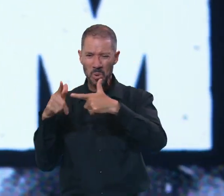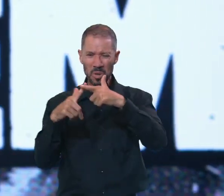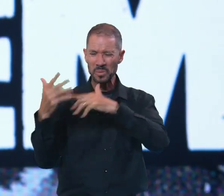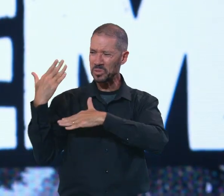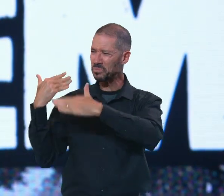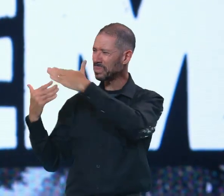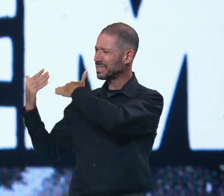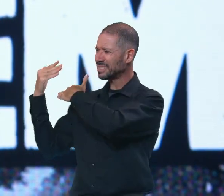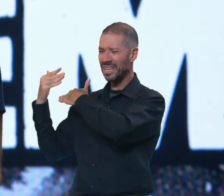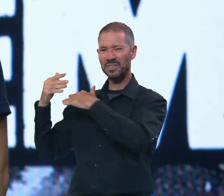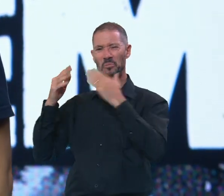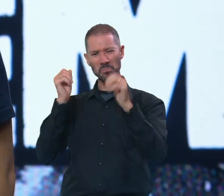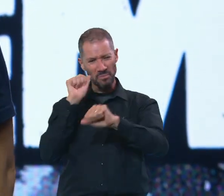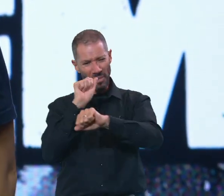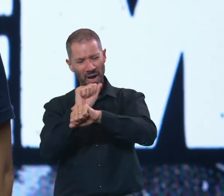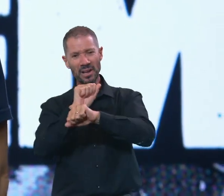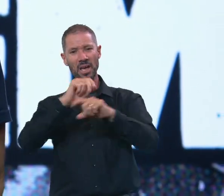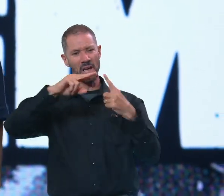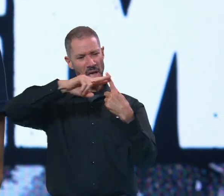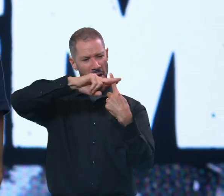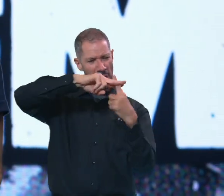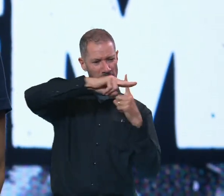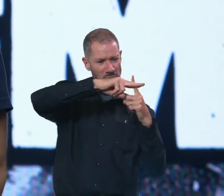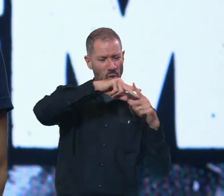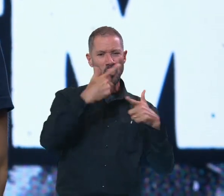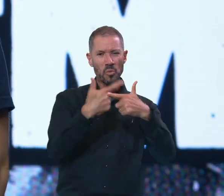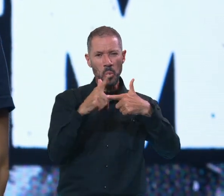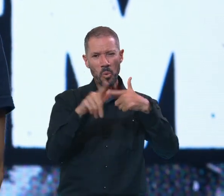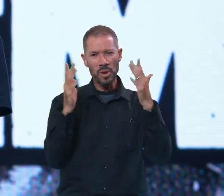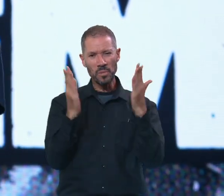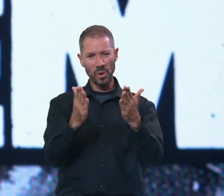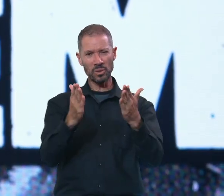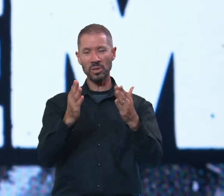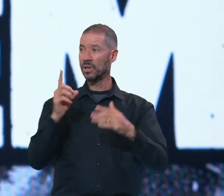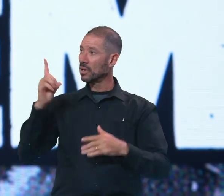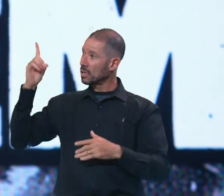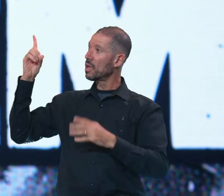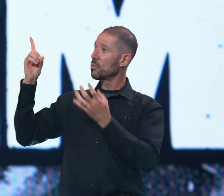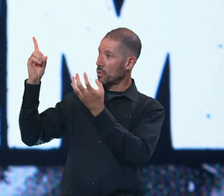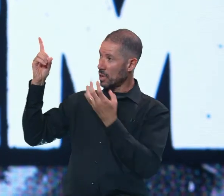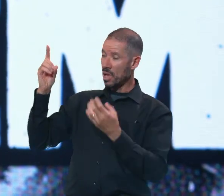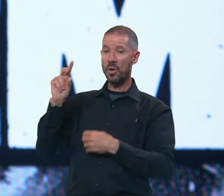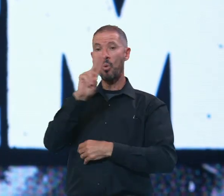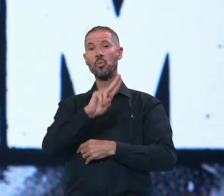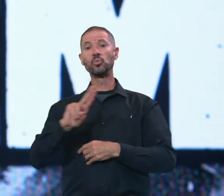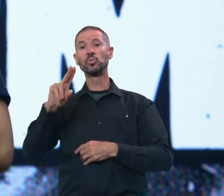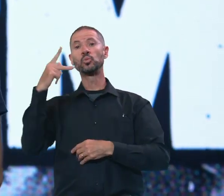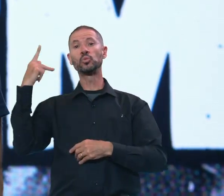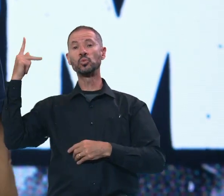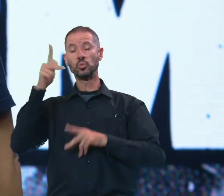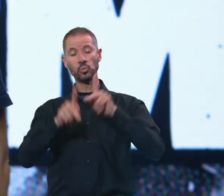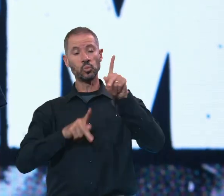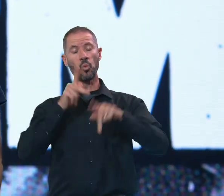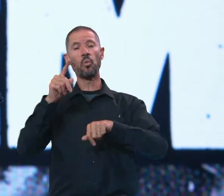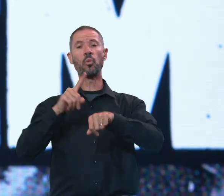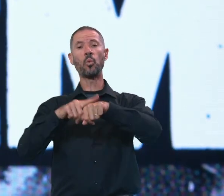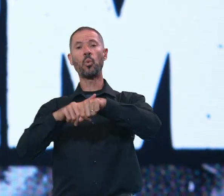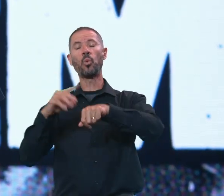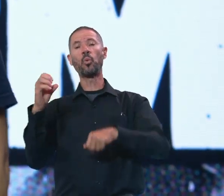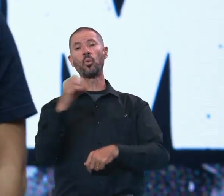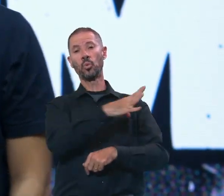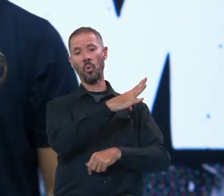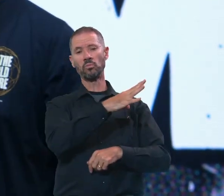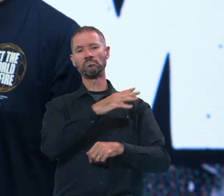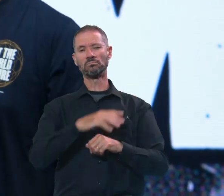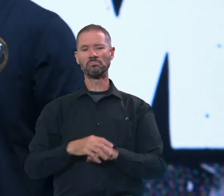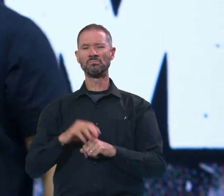passado, traz logo à tona, resolve os BO, meu irmão. Deus quer usar o seu povo para um novo tempo. Mas